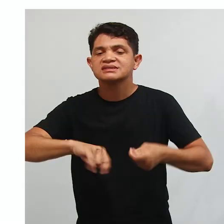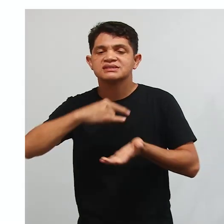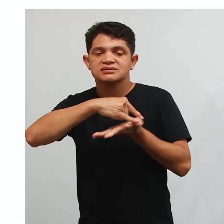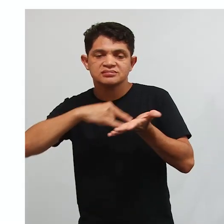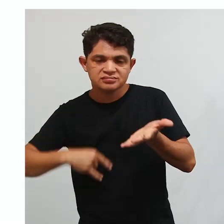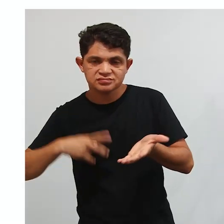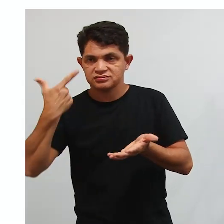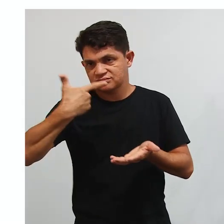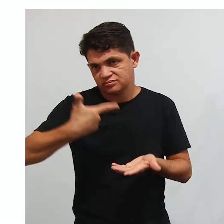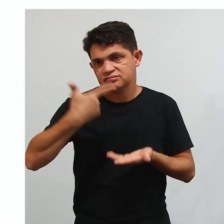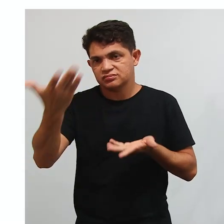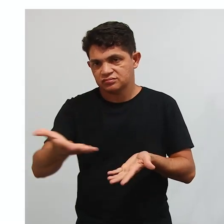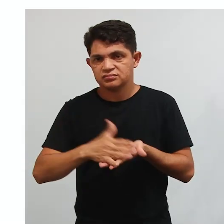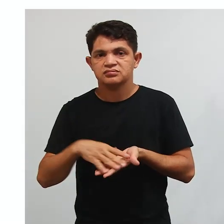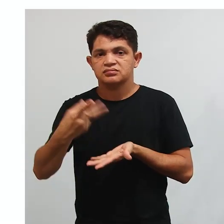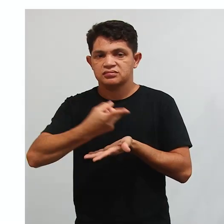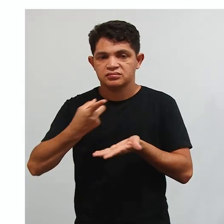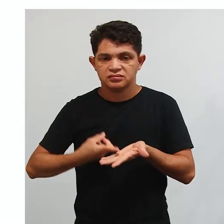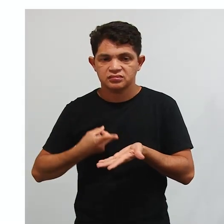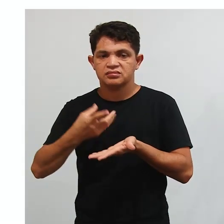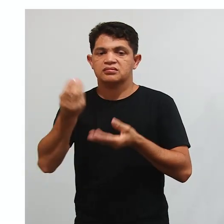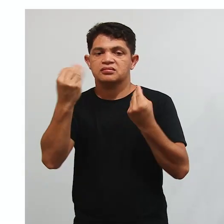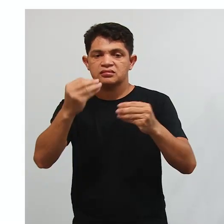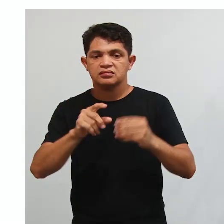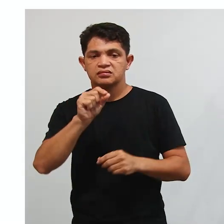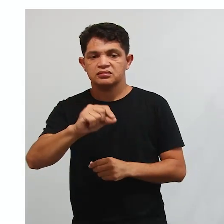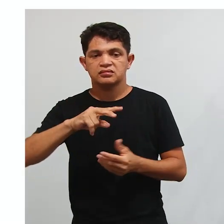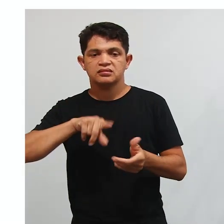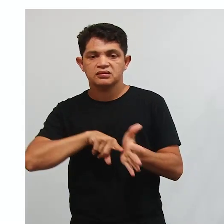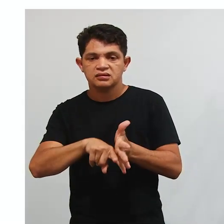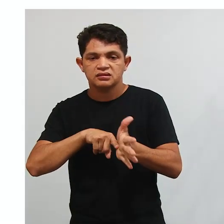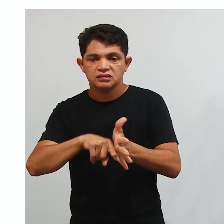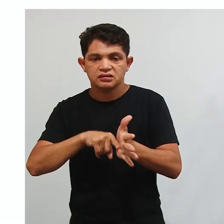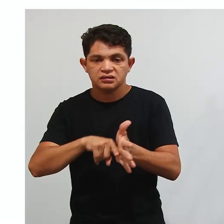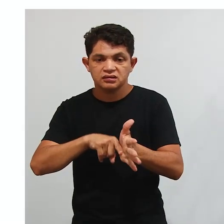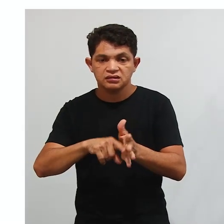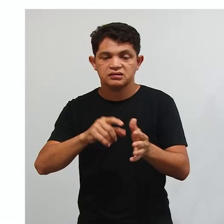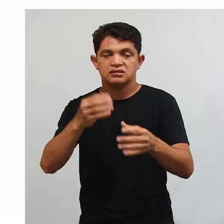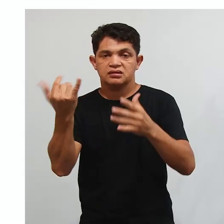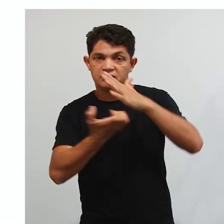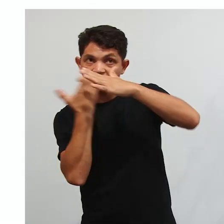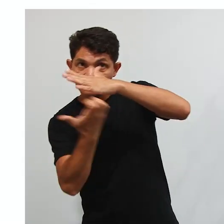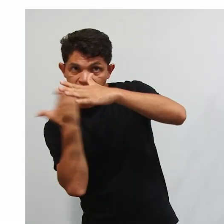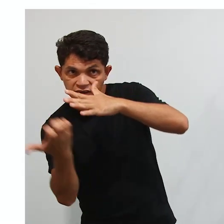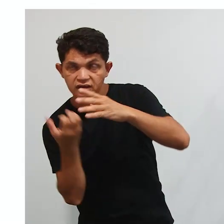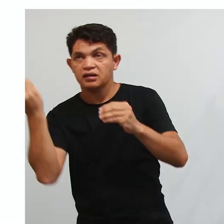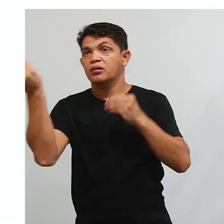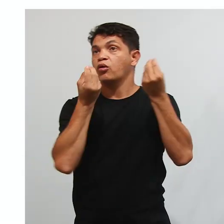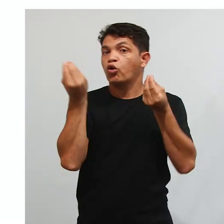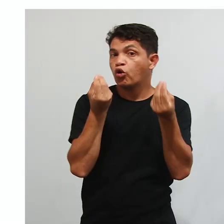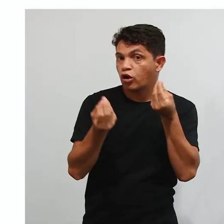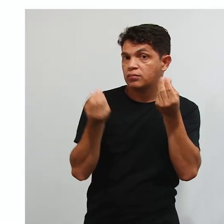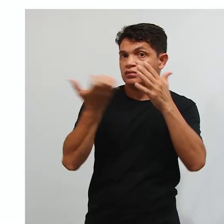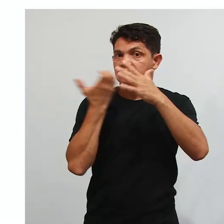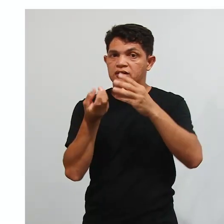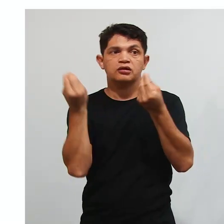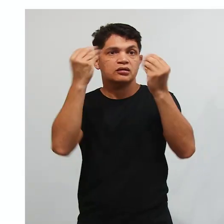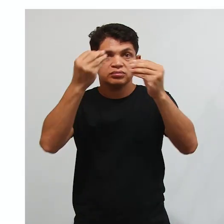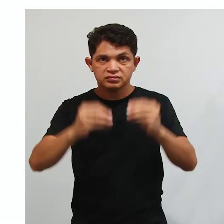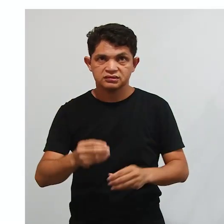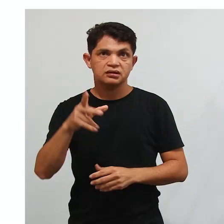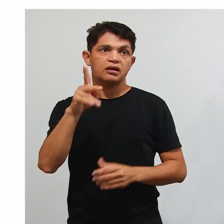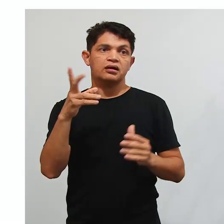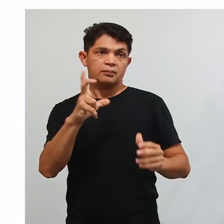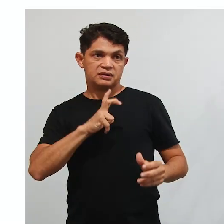esses né eles podem ser documentos institucionais né se eu tô pesquisando uma empresa uma organização